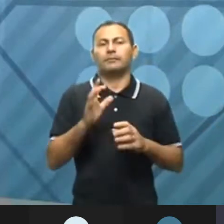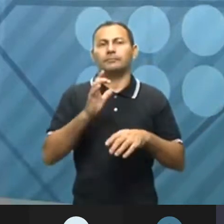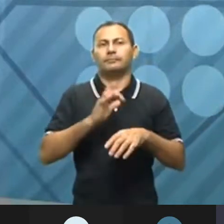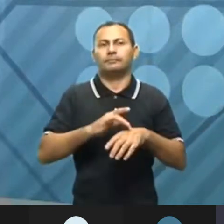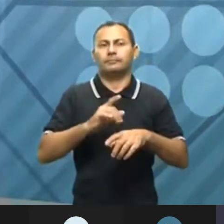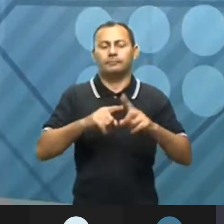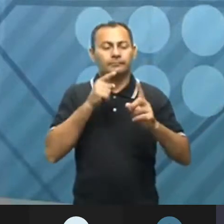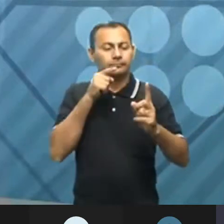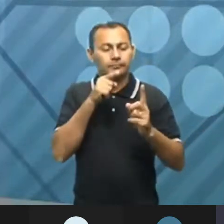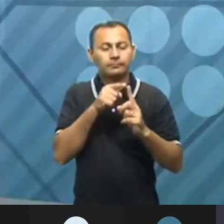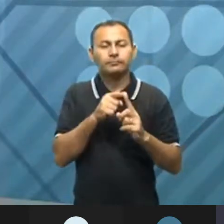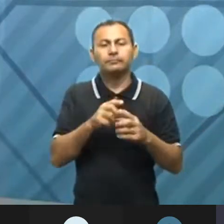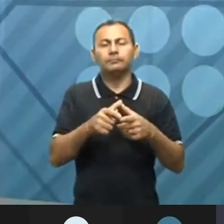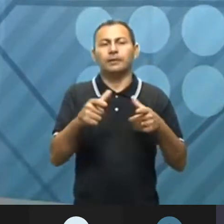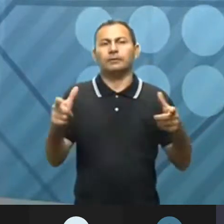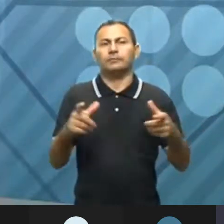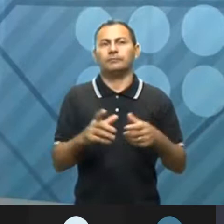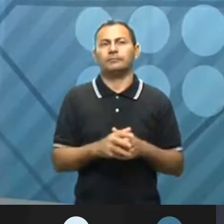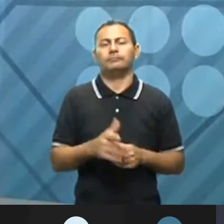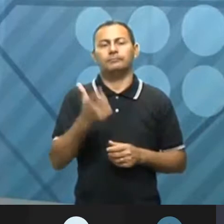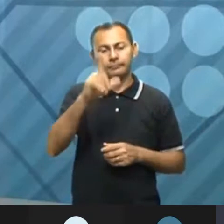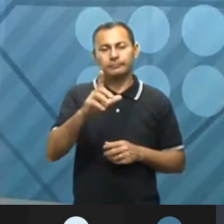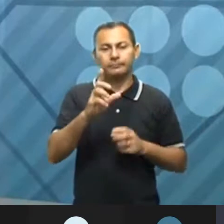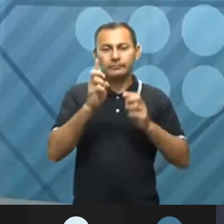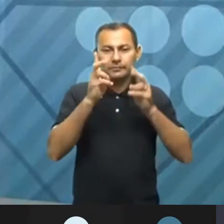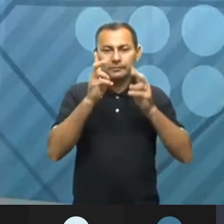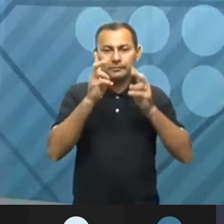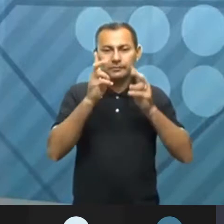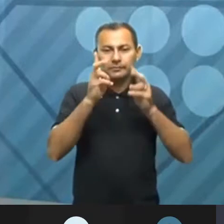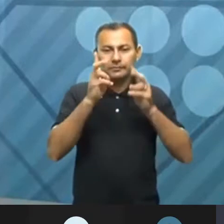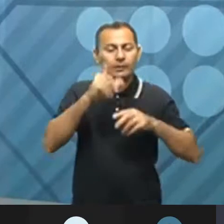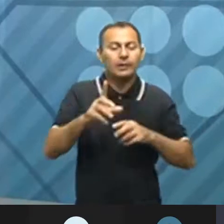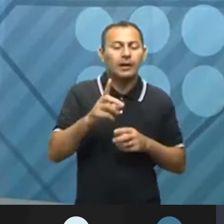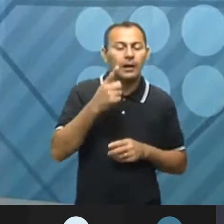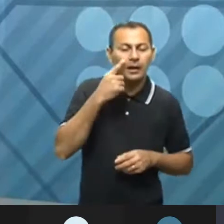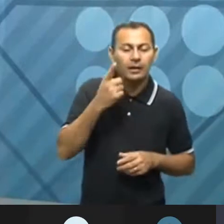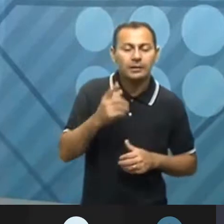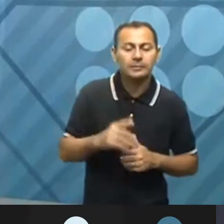ampliação, trocando a objetiva para uma objetiva maior e a gente consiga, né, ali